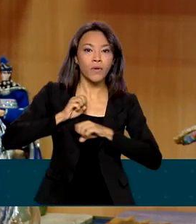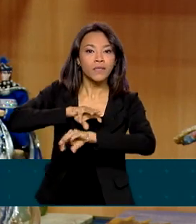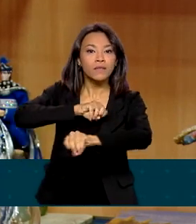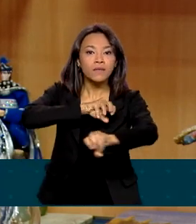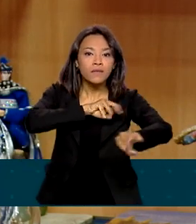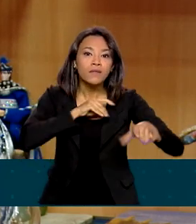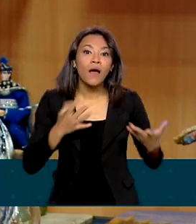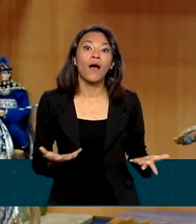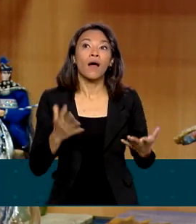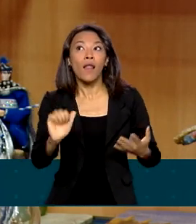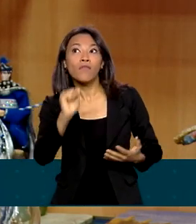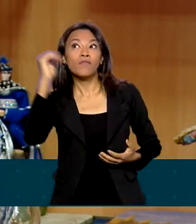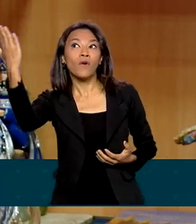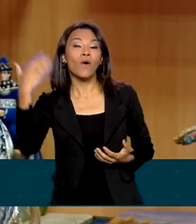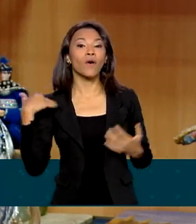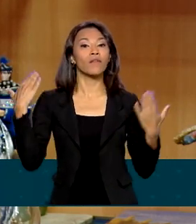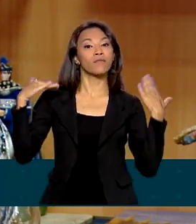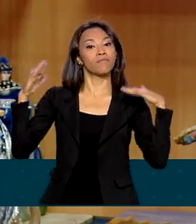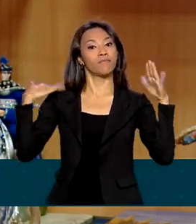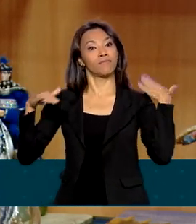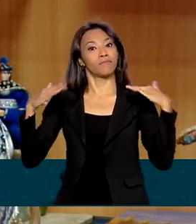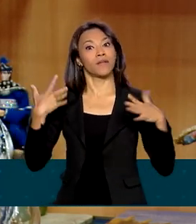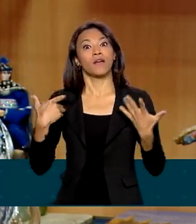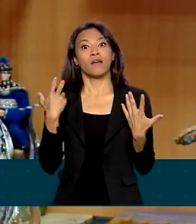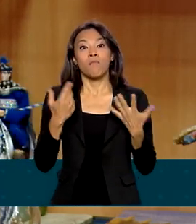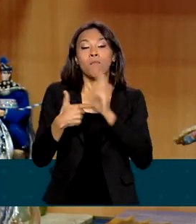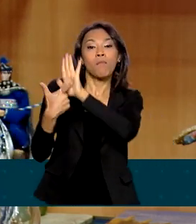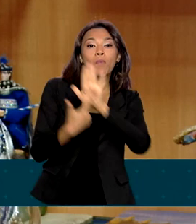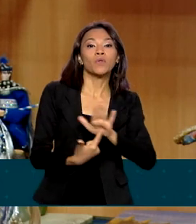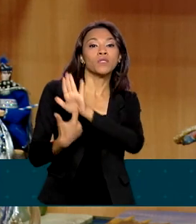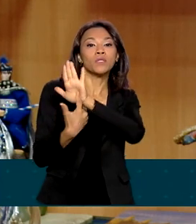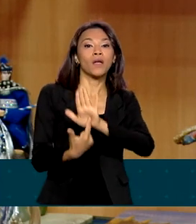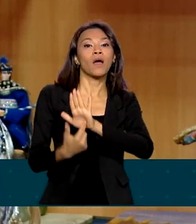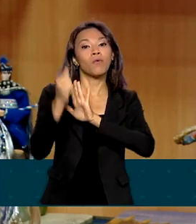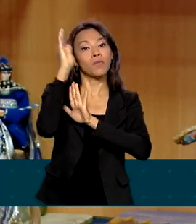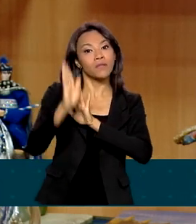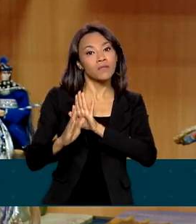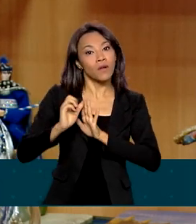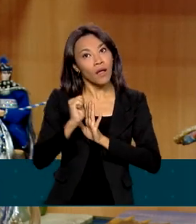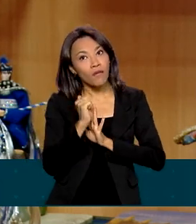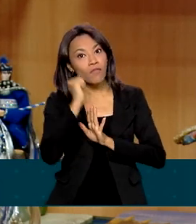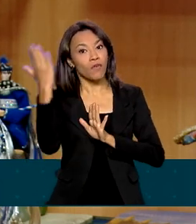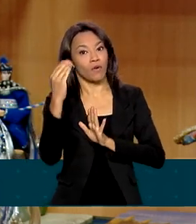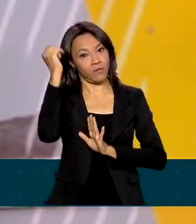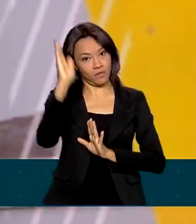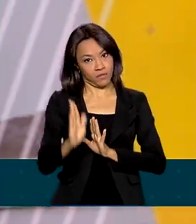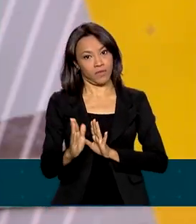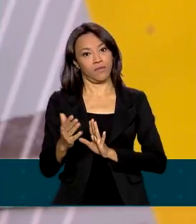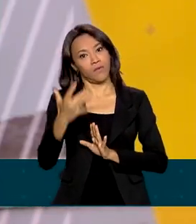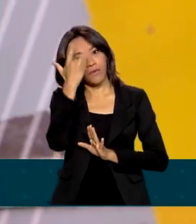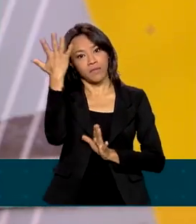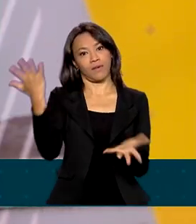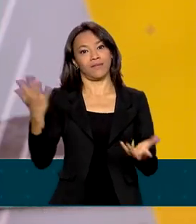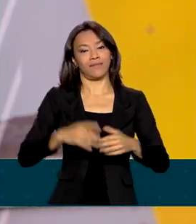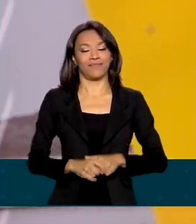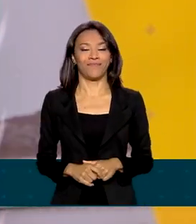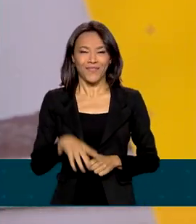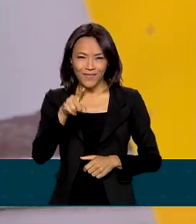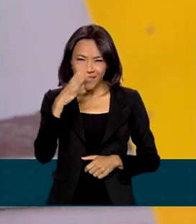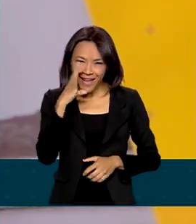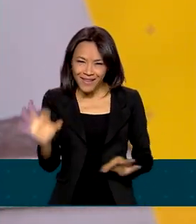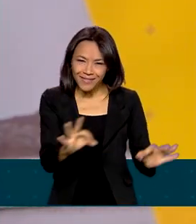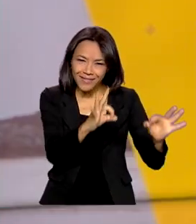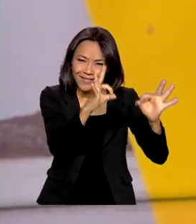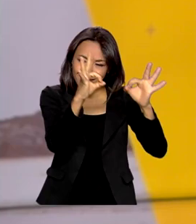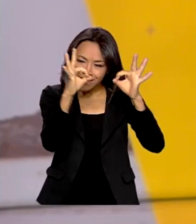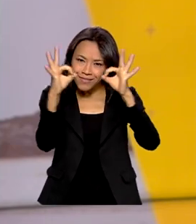exterior fazer turnê lá fora de artistas de forró mostrar o nosso rito ficou mais fácil agora E a entrevista